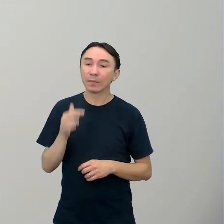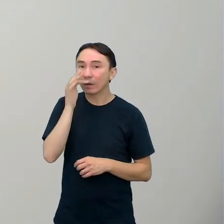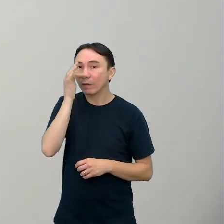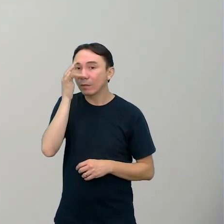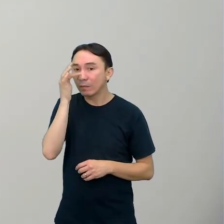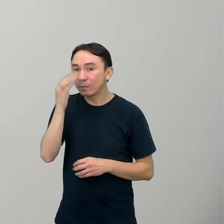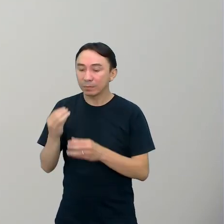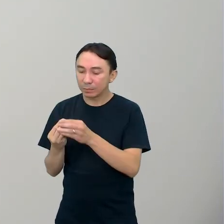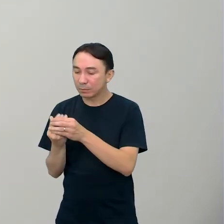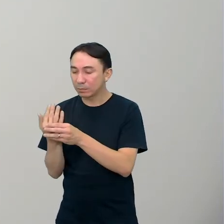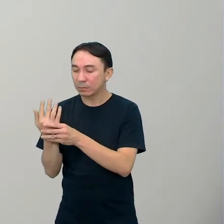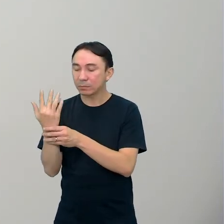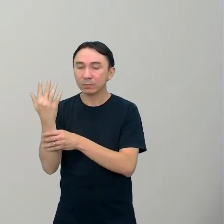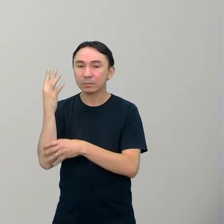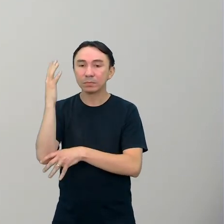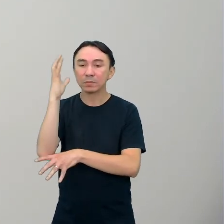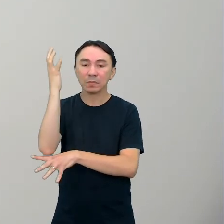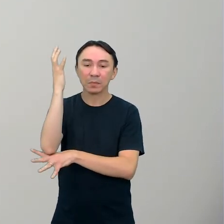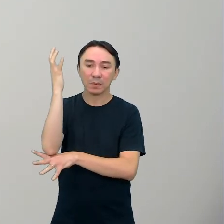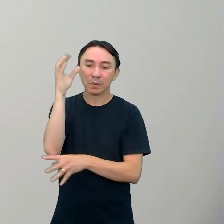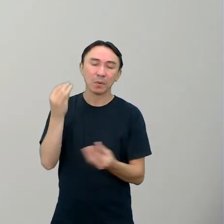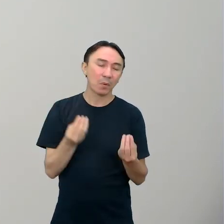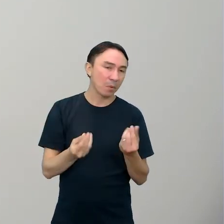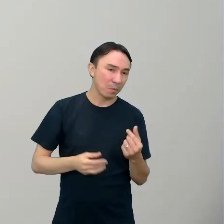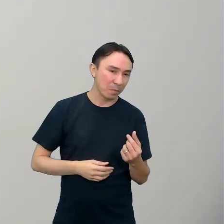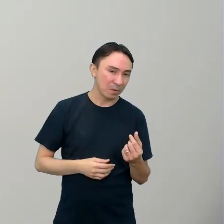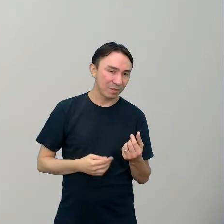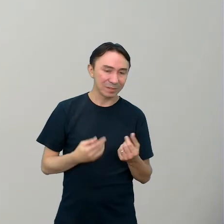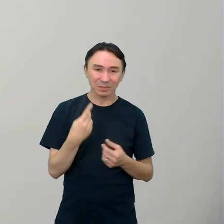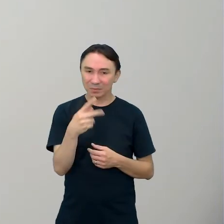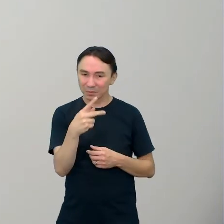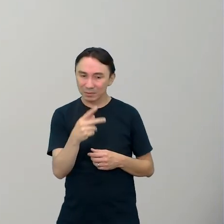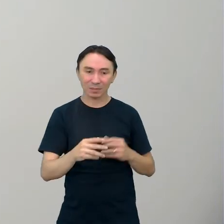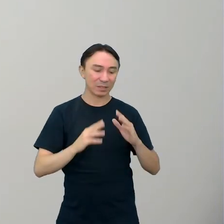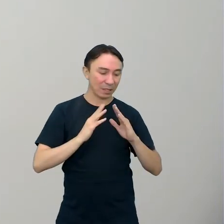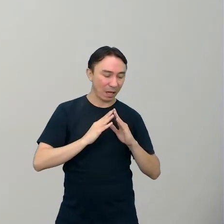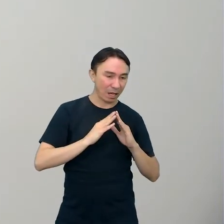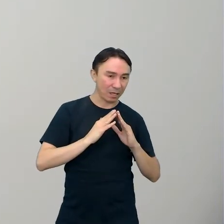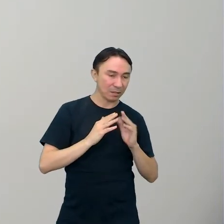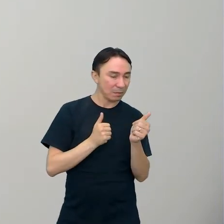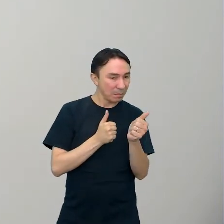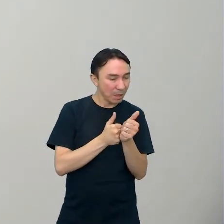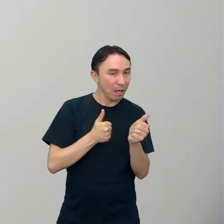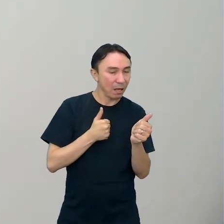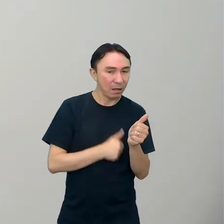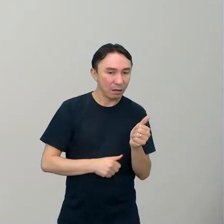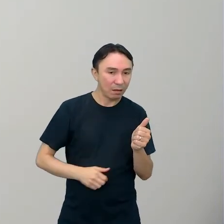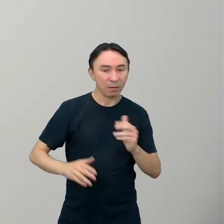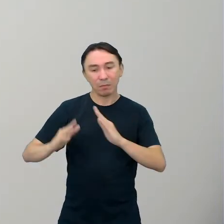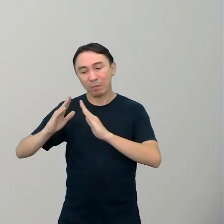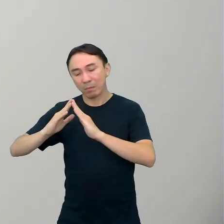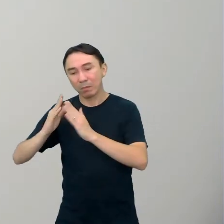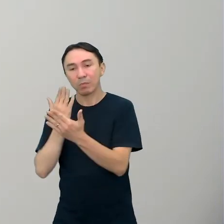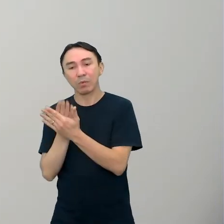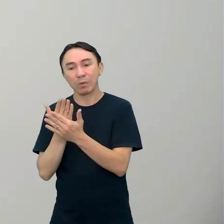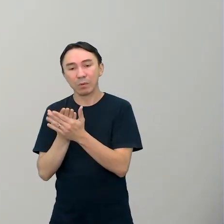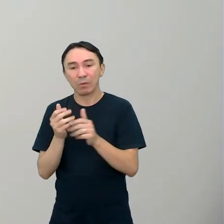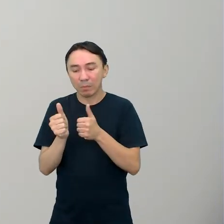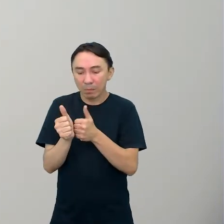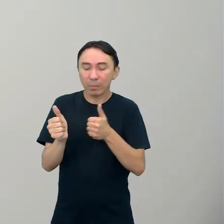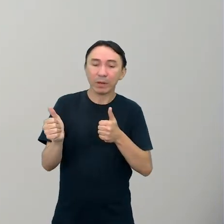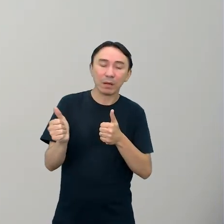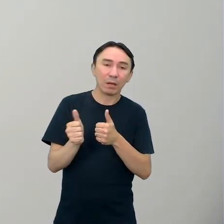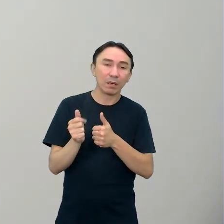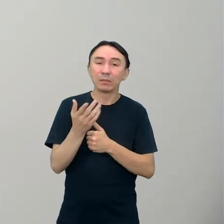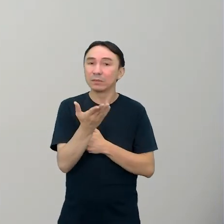que estão perto de vocês, na comunidade, na sua casa, aí na escola, né, numa praça que